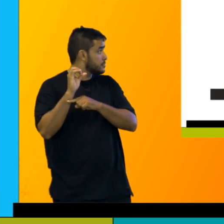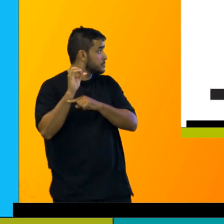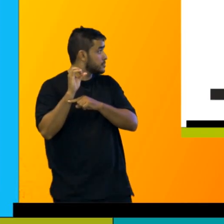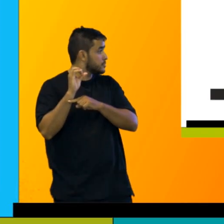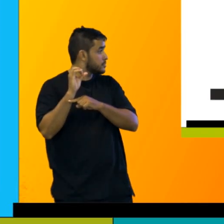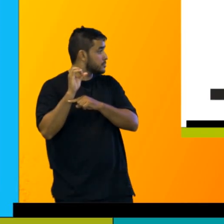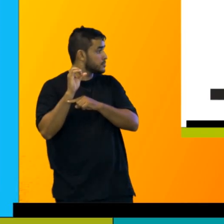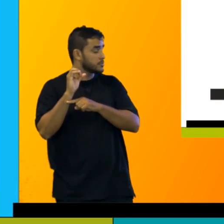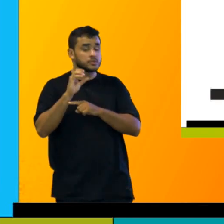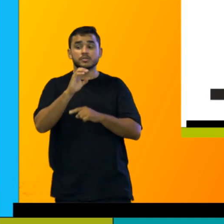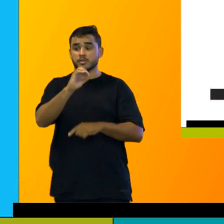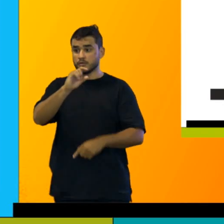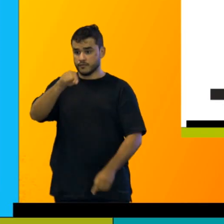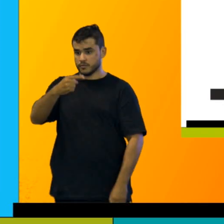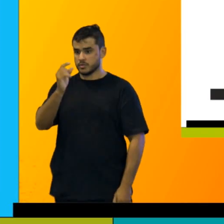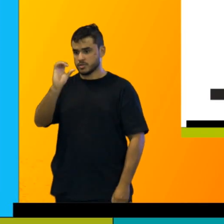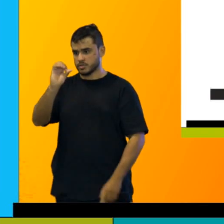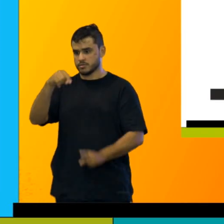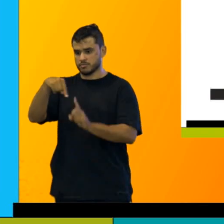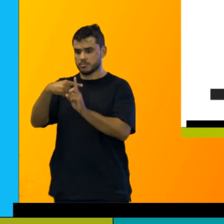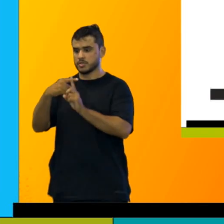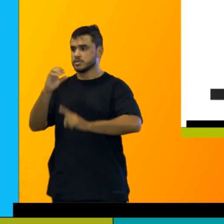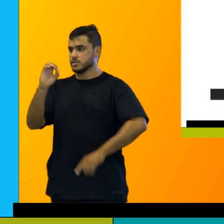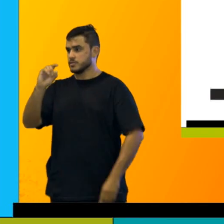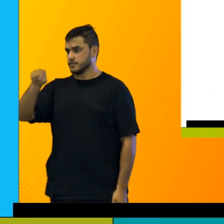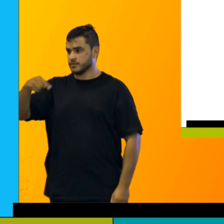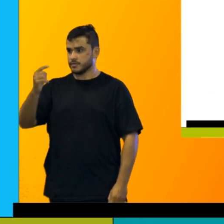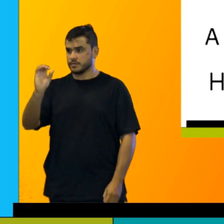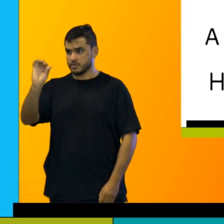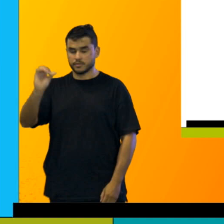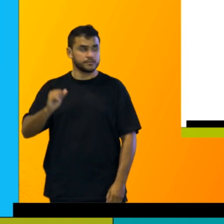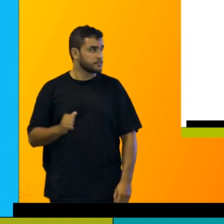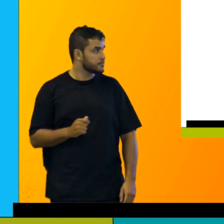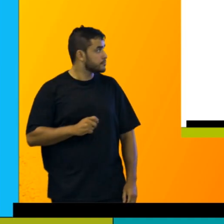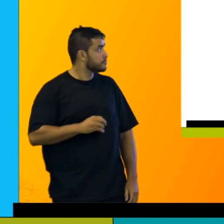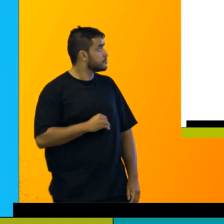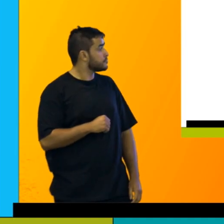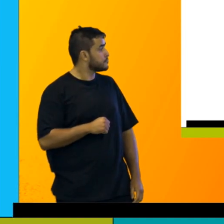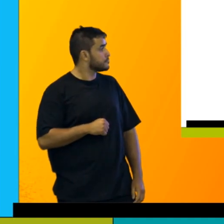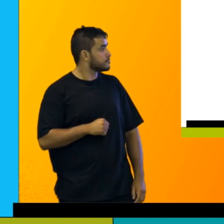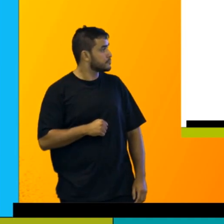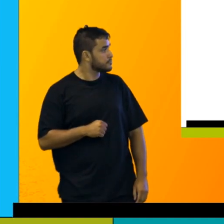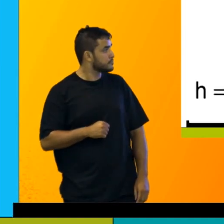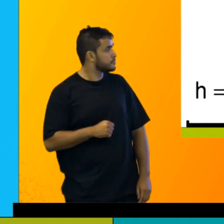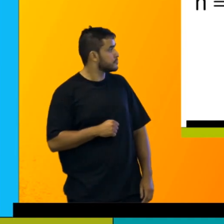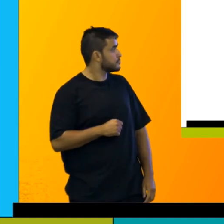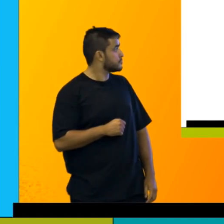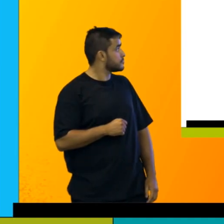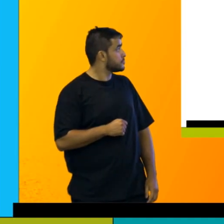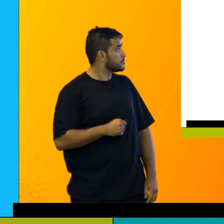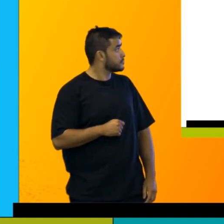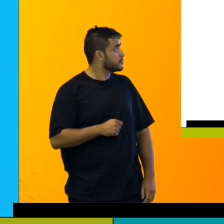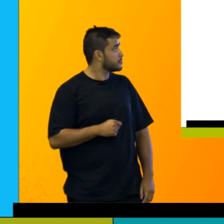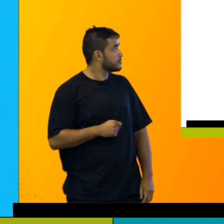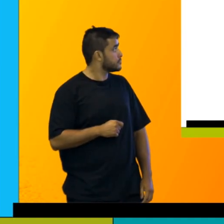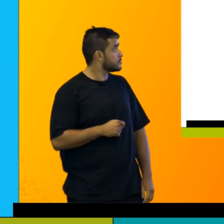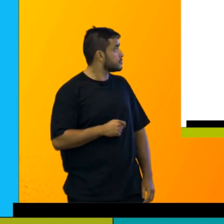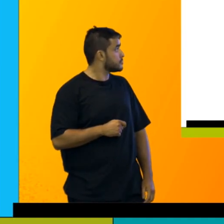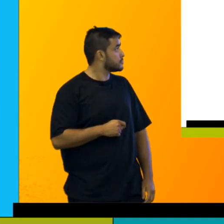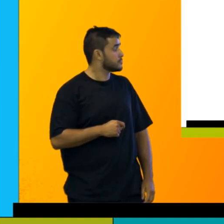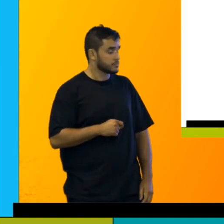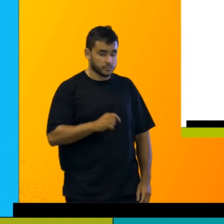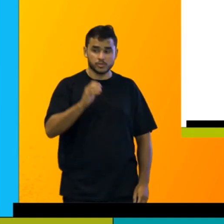0,6 mais 0,6, ó. 0,6 vezes 2. Aí, ó. 0,6 vezes 2, ó. 0,6 vezes